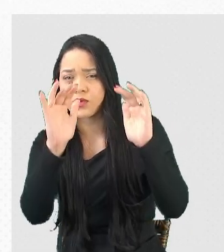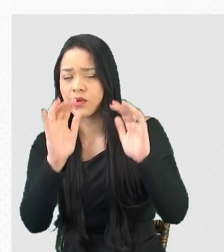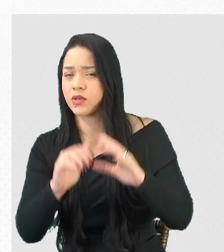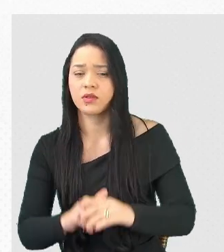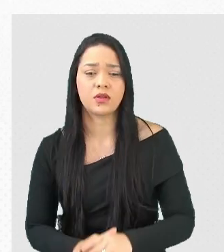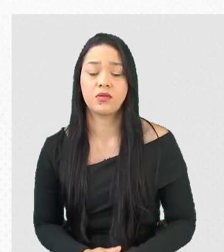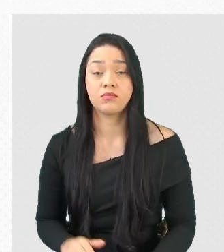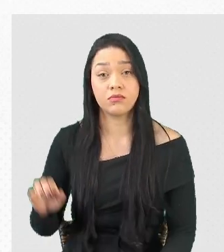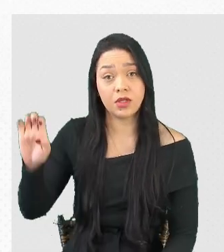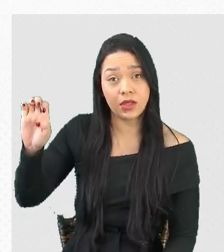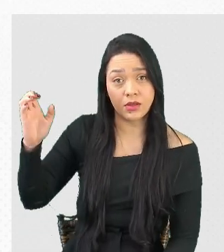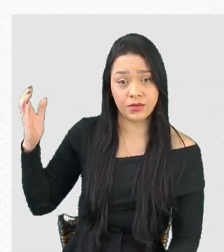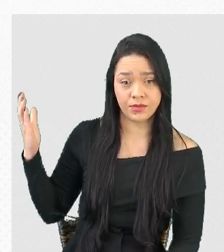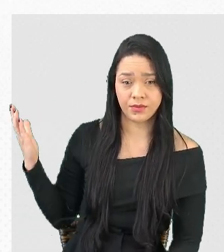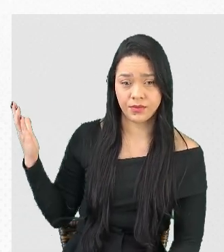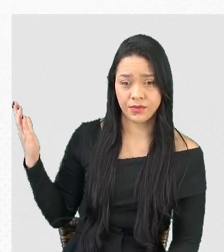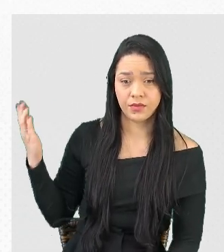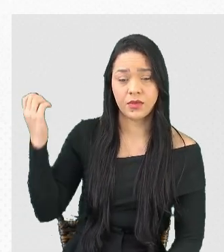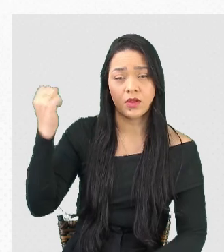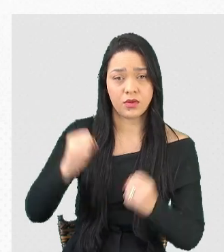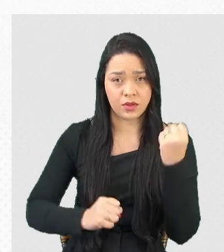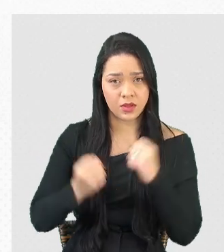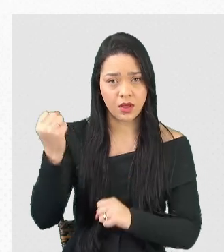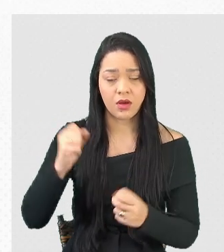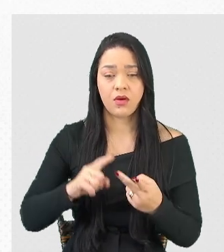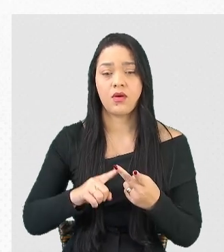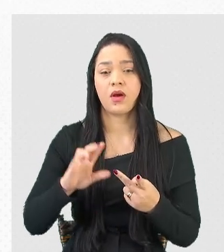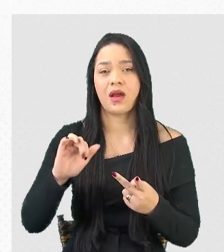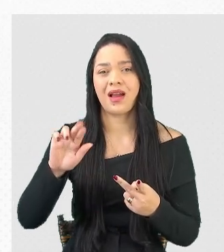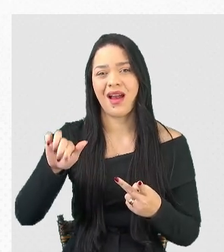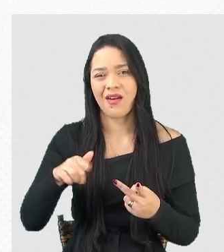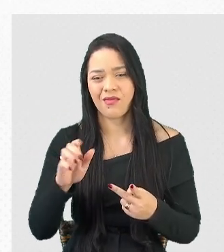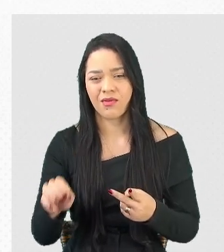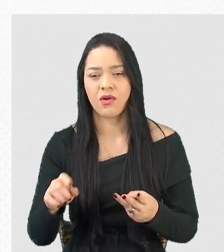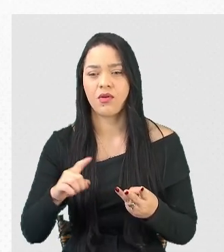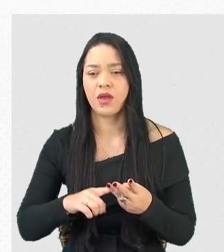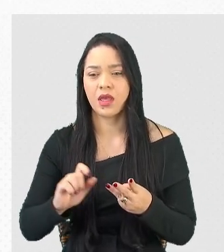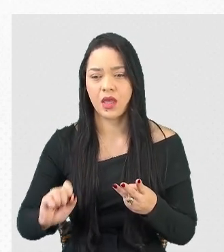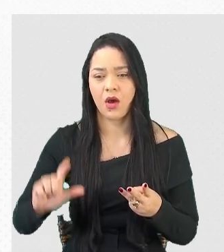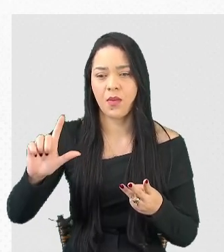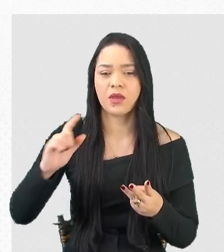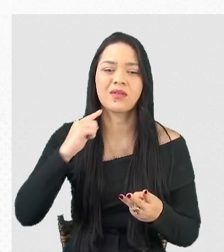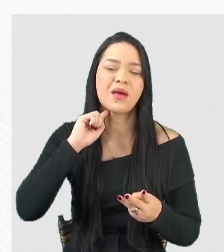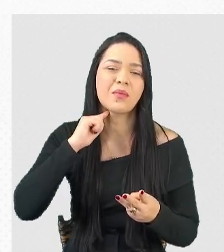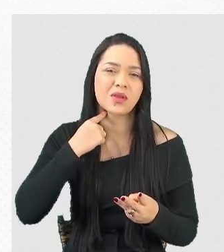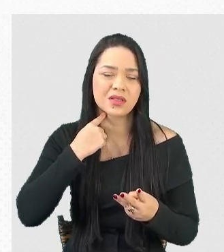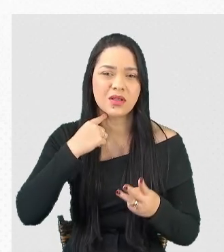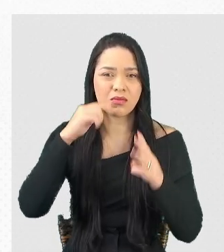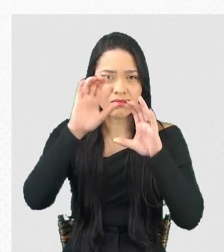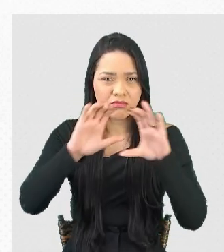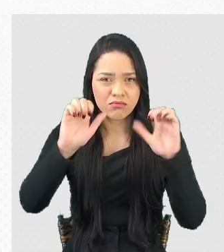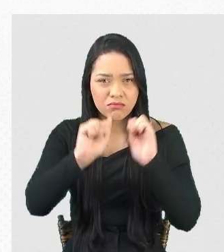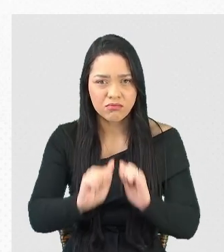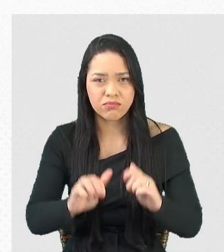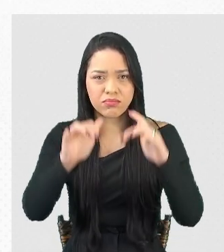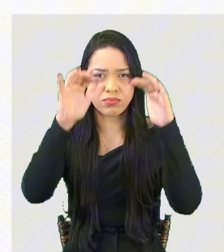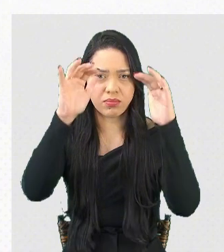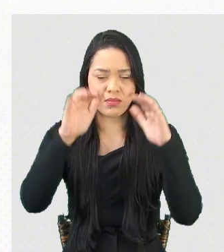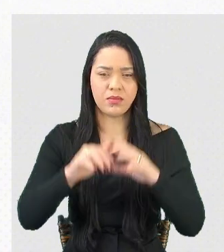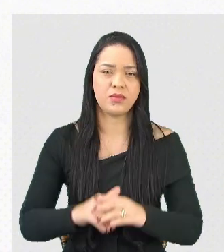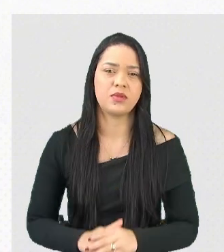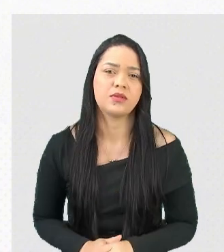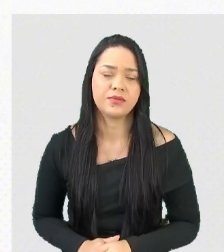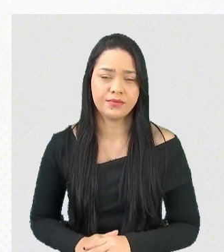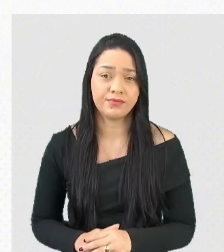carvão mineral e aumento da poluição atmosférica. Que eu acabei de falar, gente, que James Watt está dentro